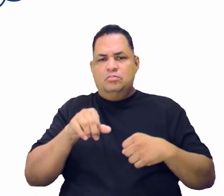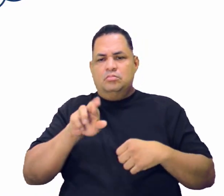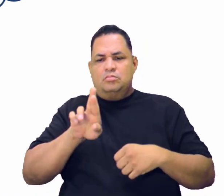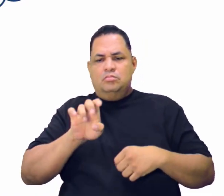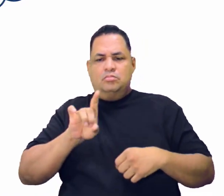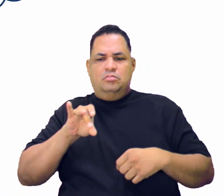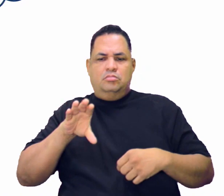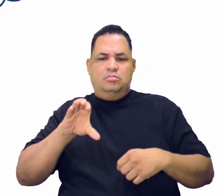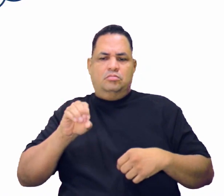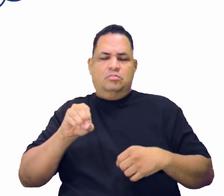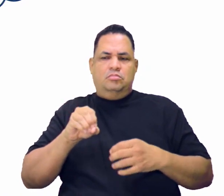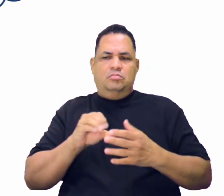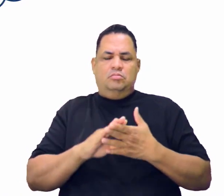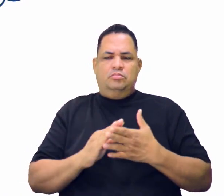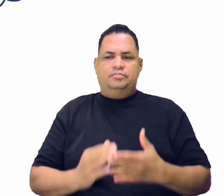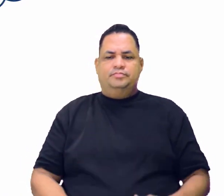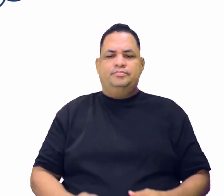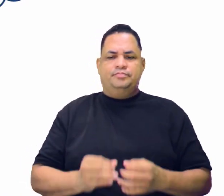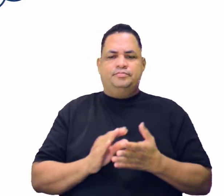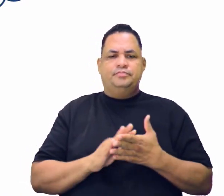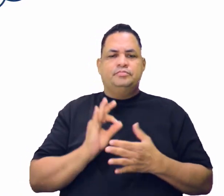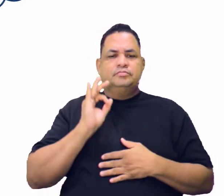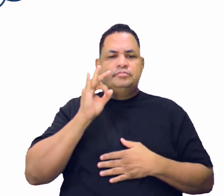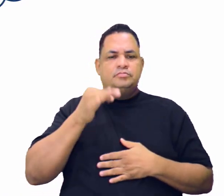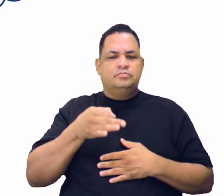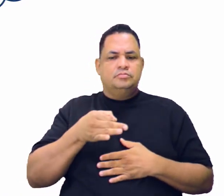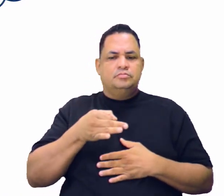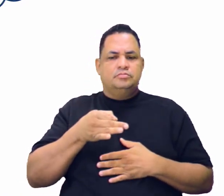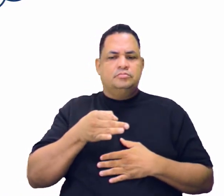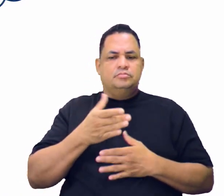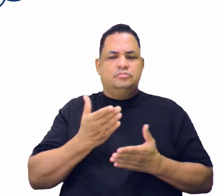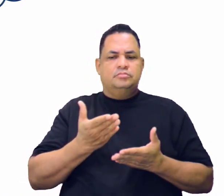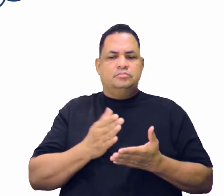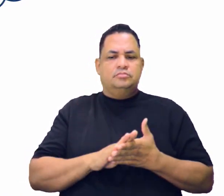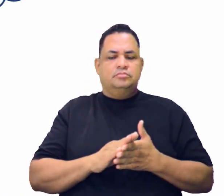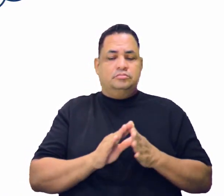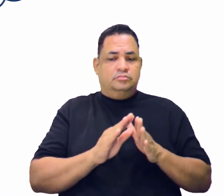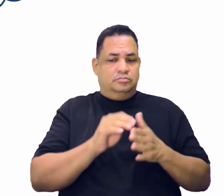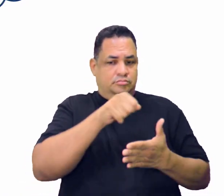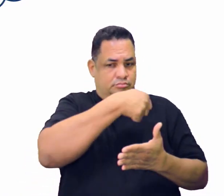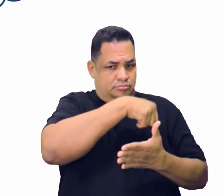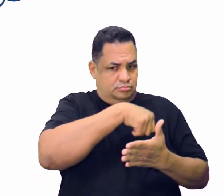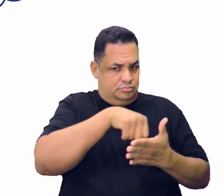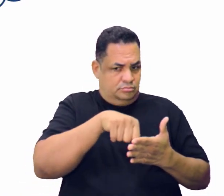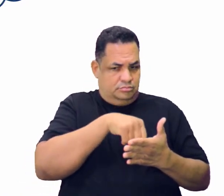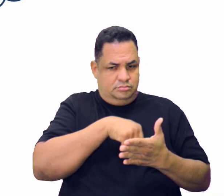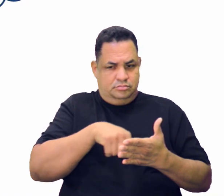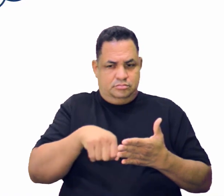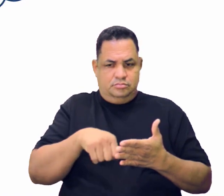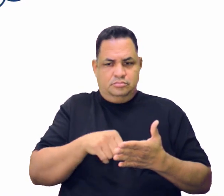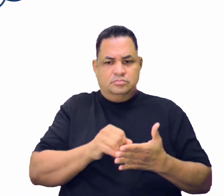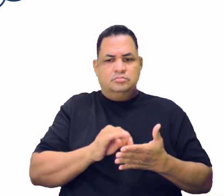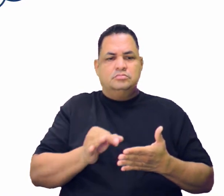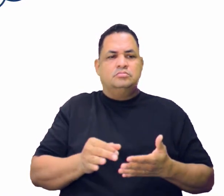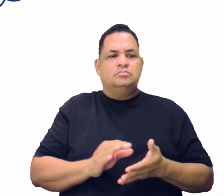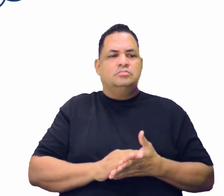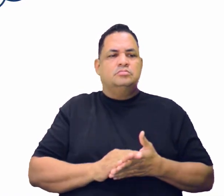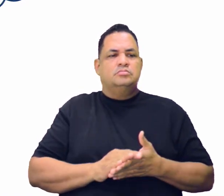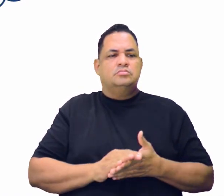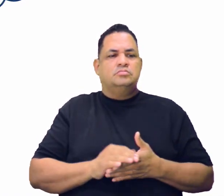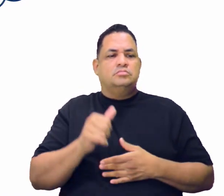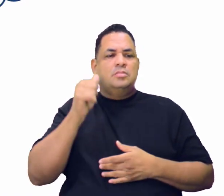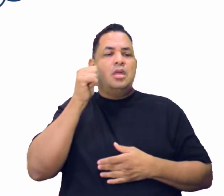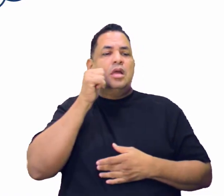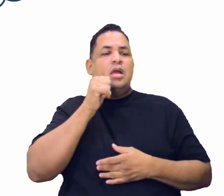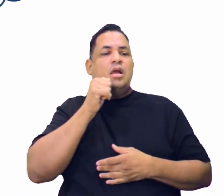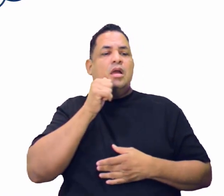aula exclusiva com os pronomes relativos, tá certo? Então, tome nota aí, ó, vamos aqui.